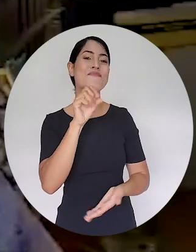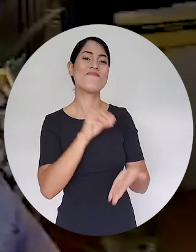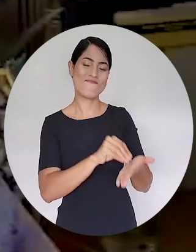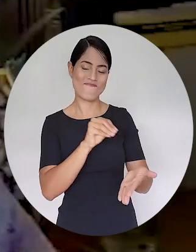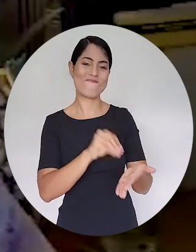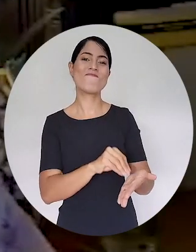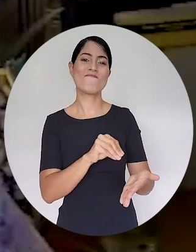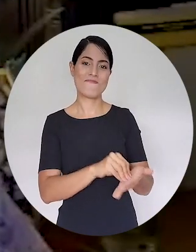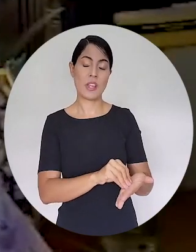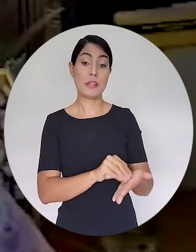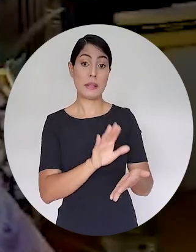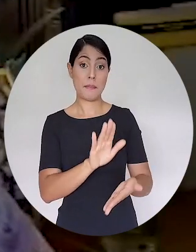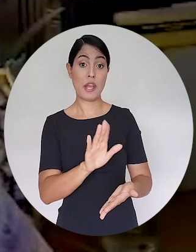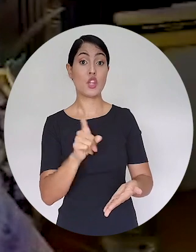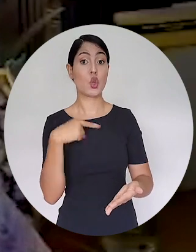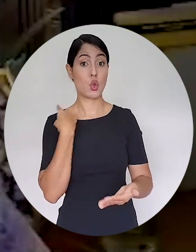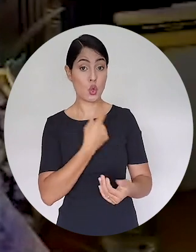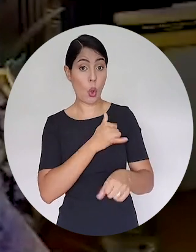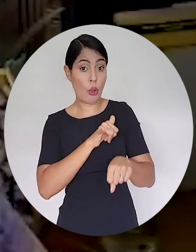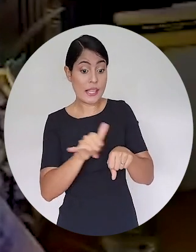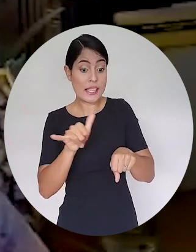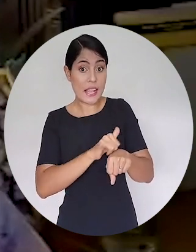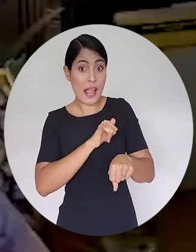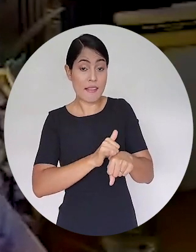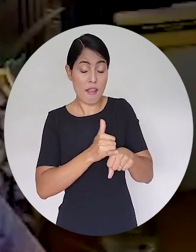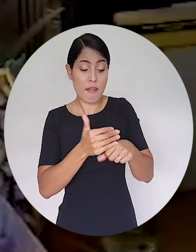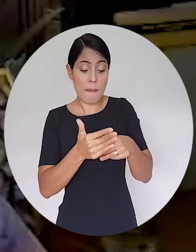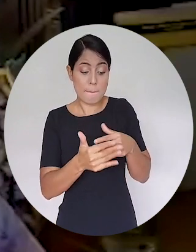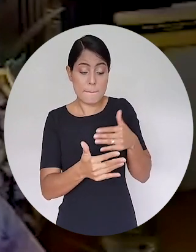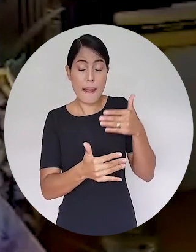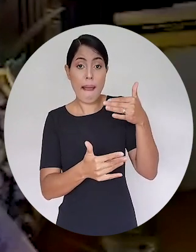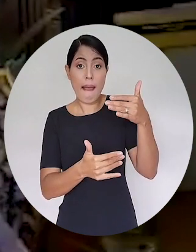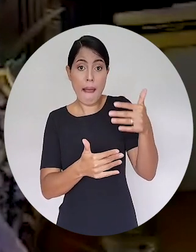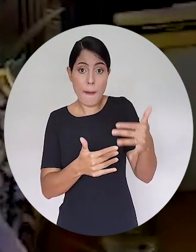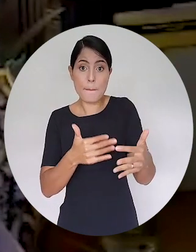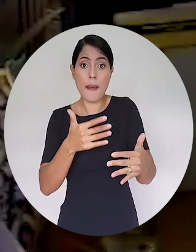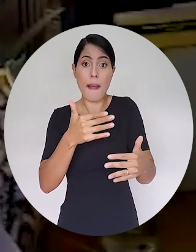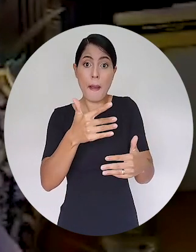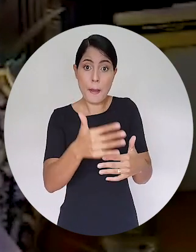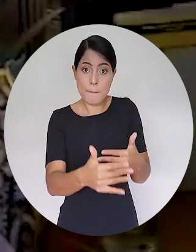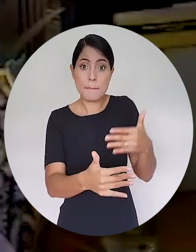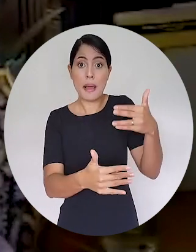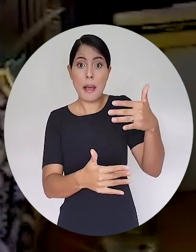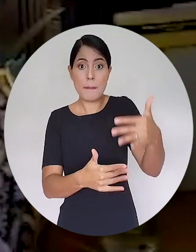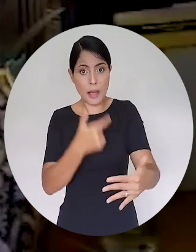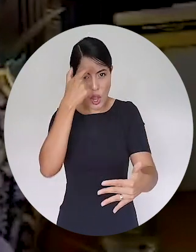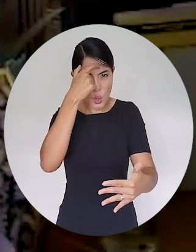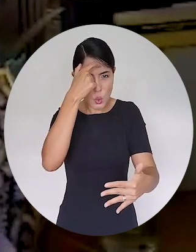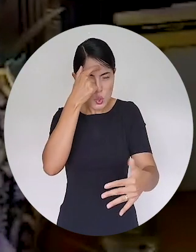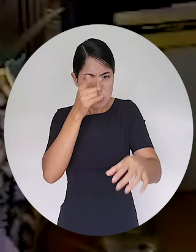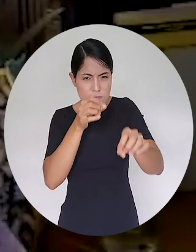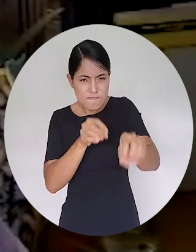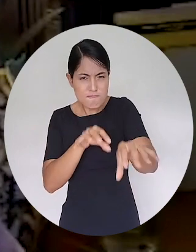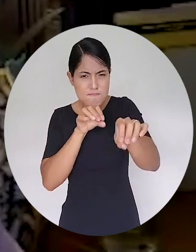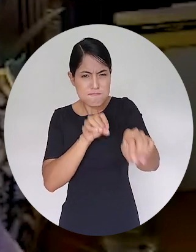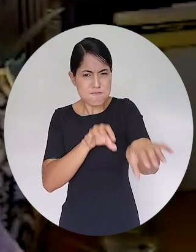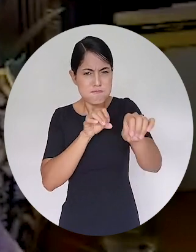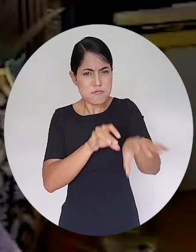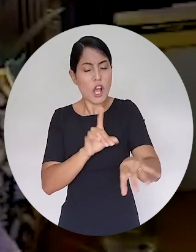Paulo, eu acredito que a gente está caminhando cada vez mais para angariar mais pessoas com essa consciência.